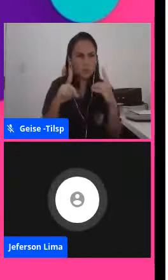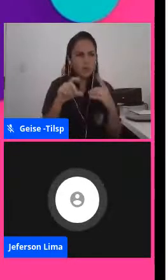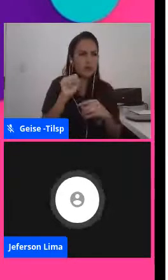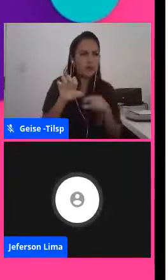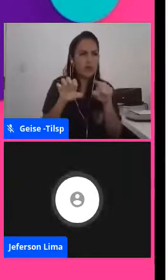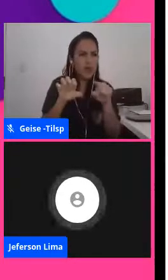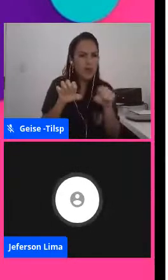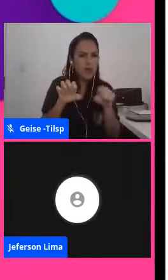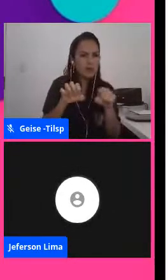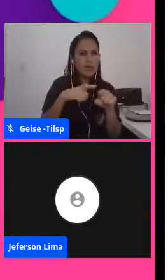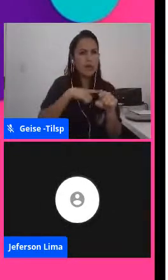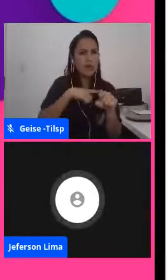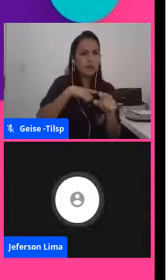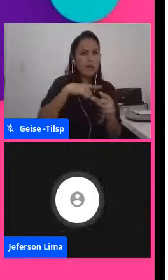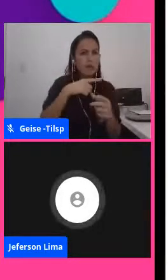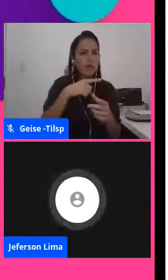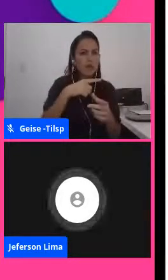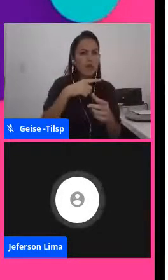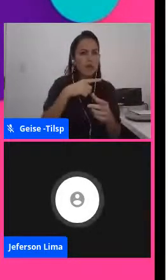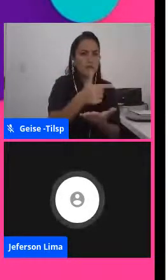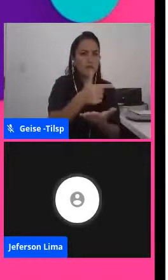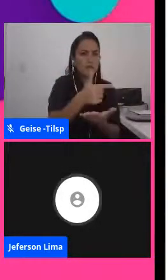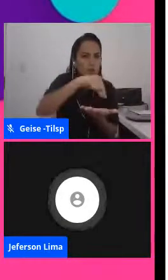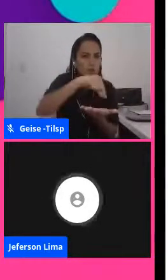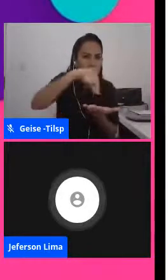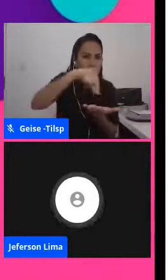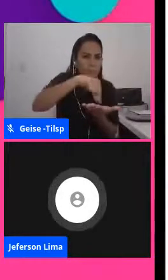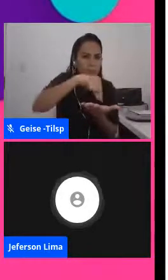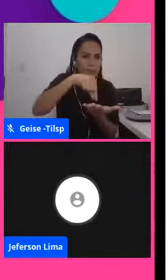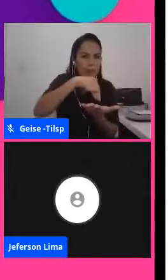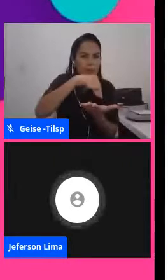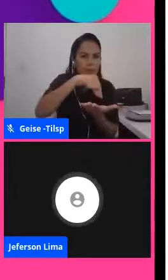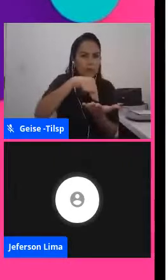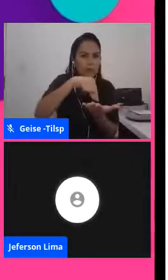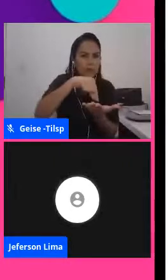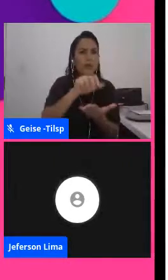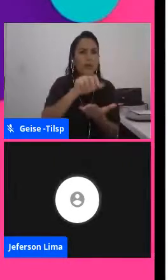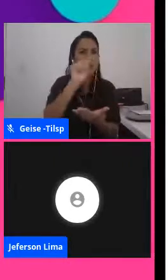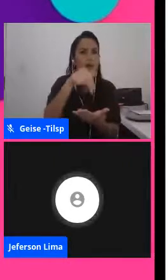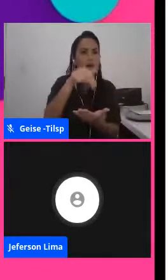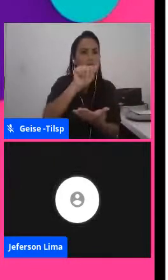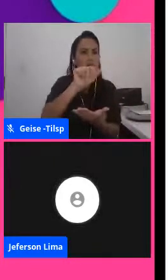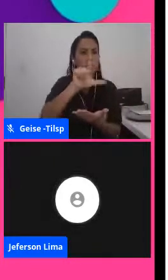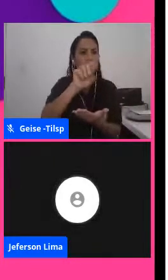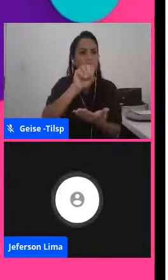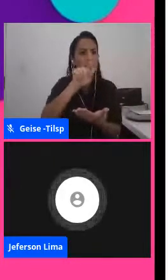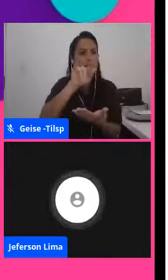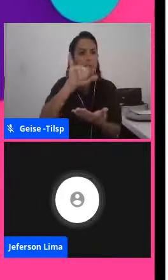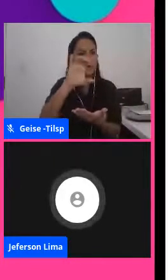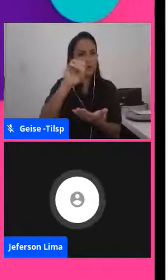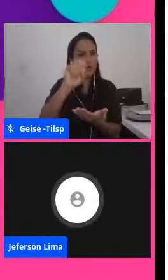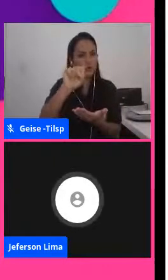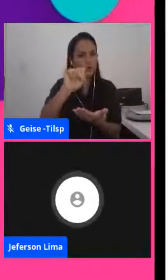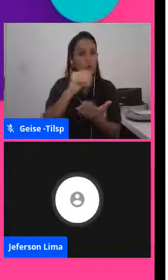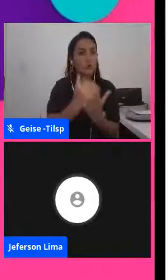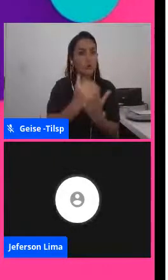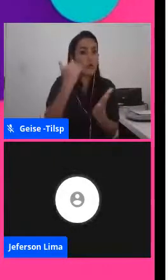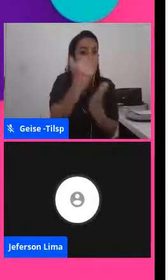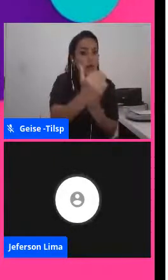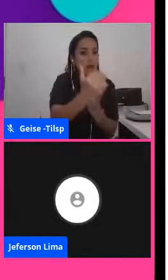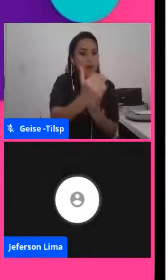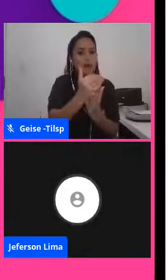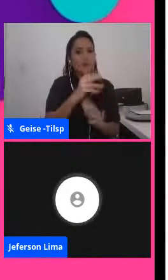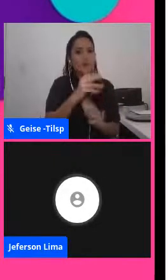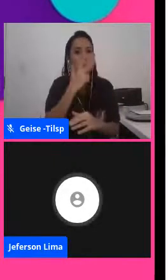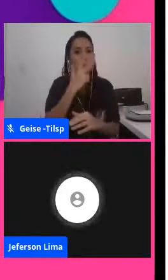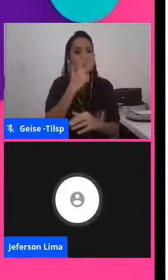pinos analógicos extras. Só que nesse form factor aqui, infelizmente, não tem como acessar eles, não. Algumas placas deixam um